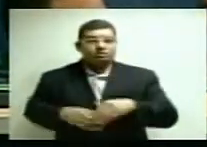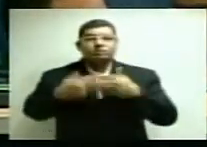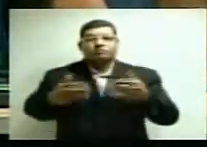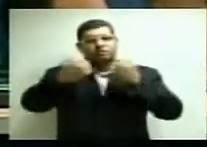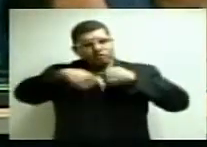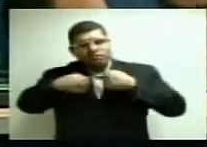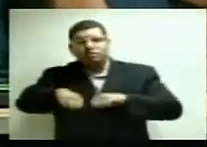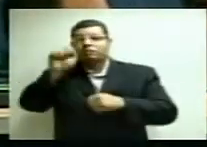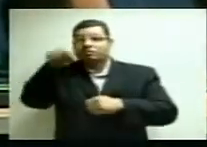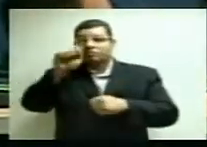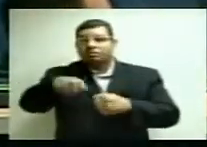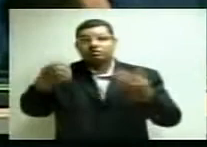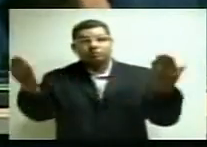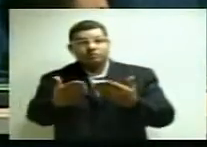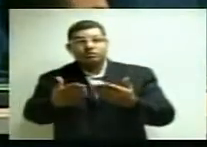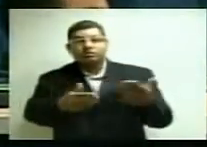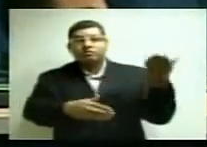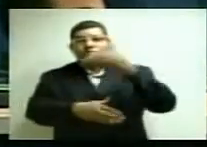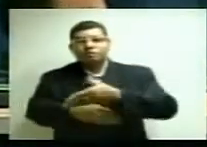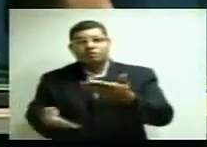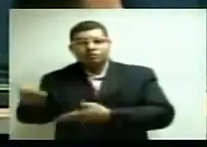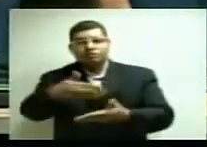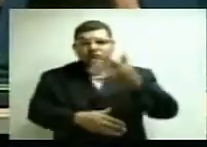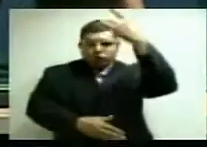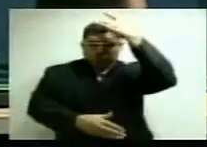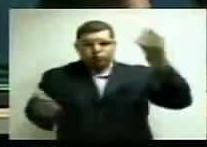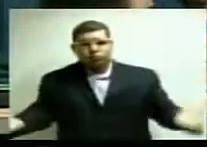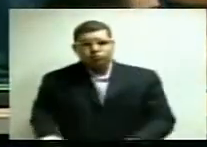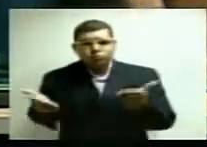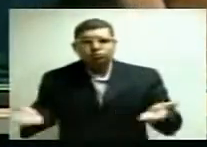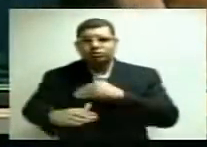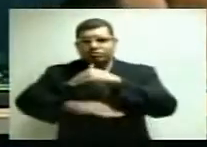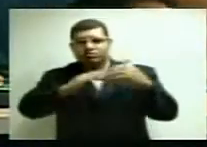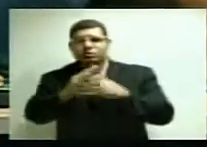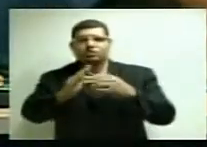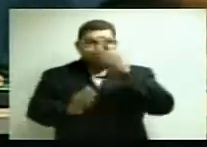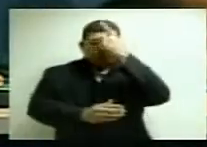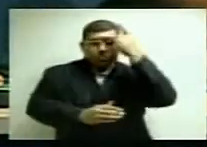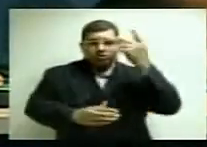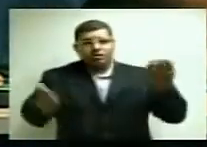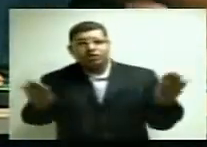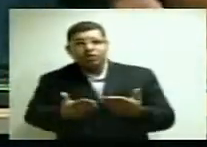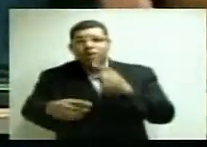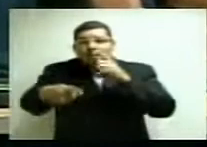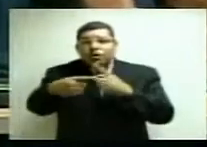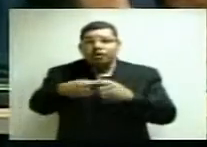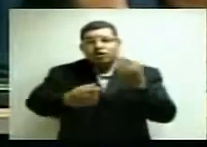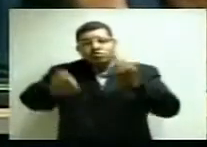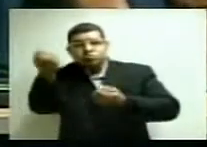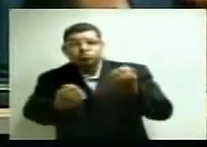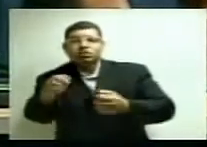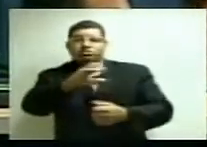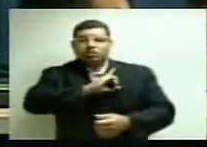É preciso a parcela de contribuição de todos. Porque o